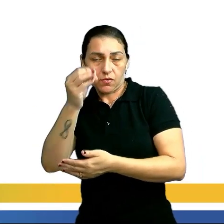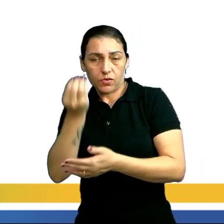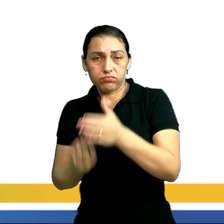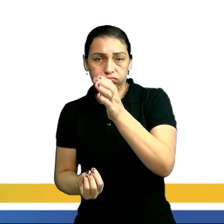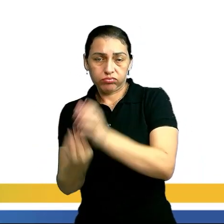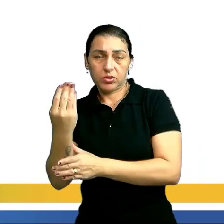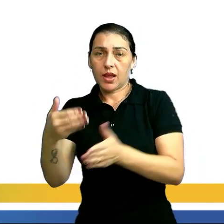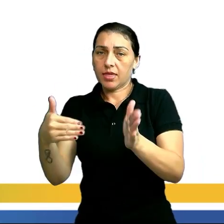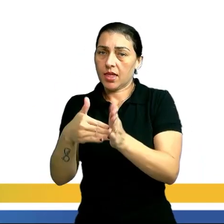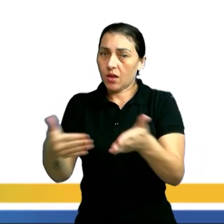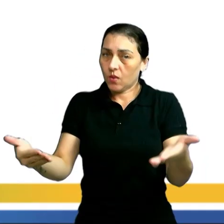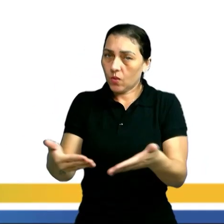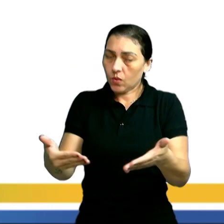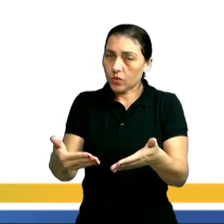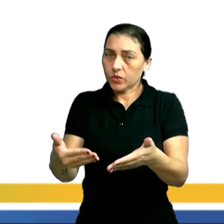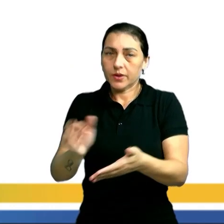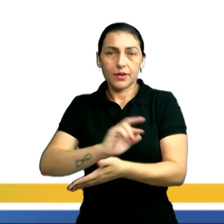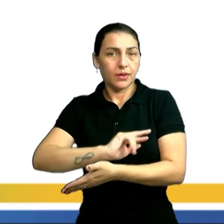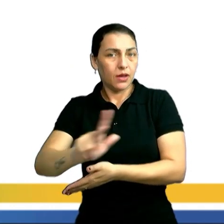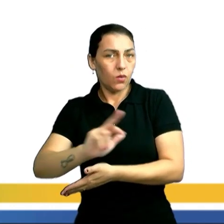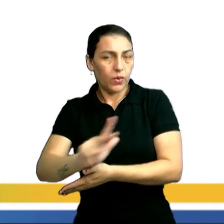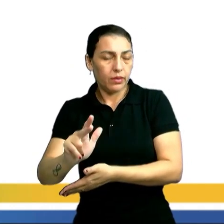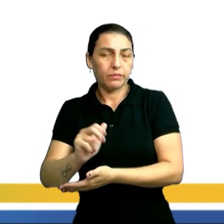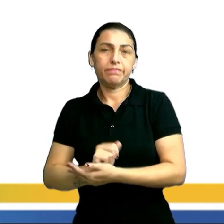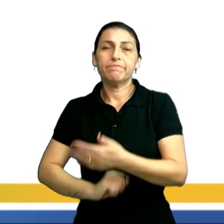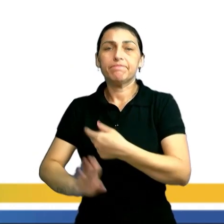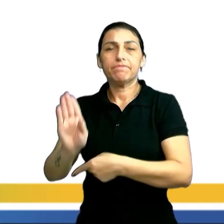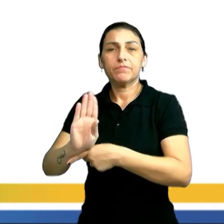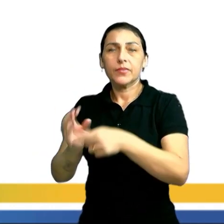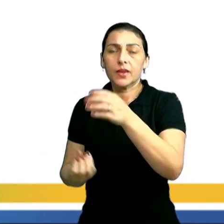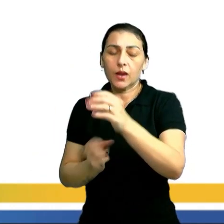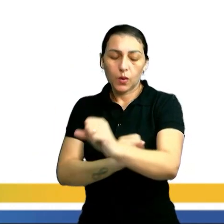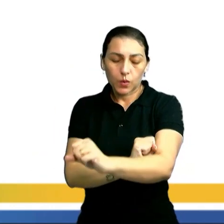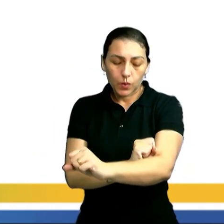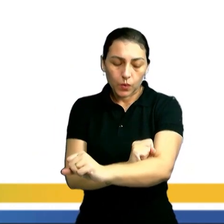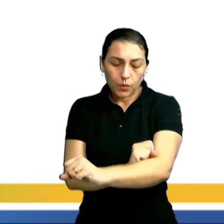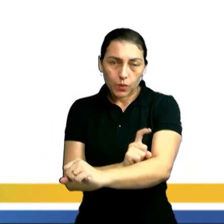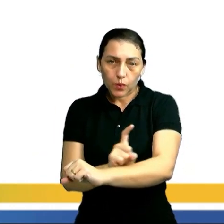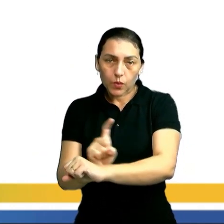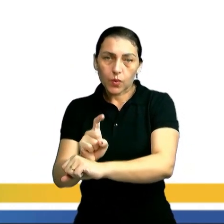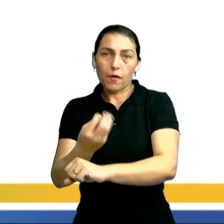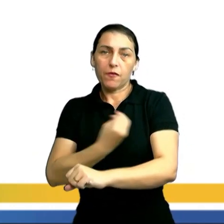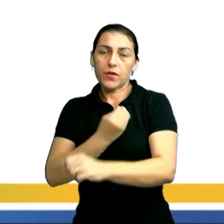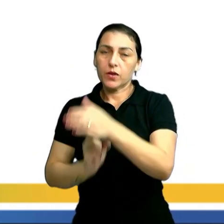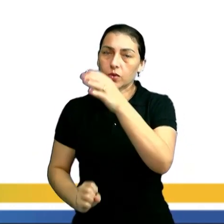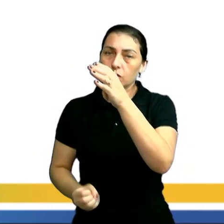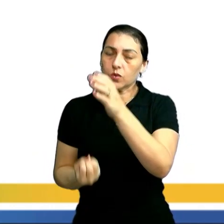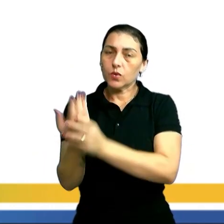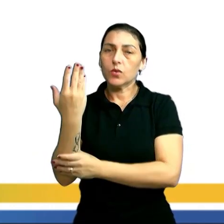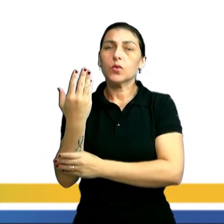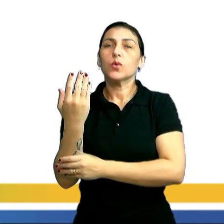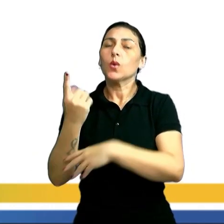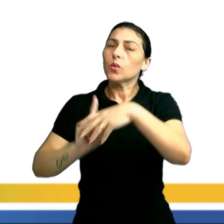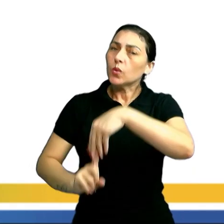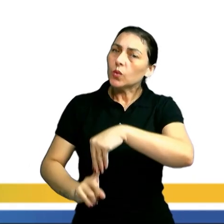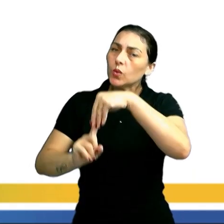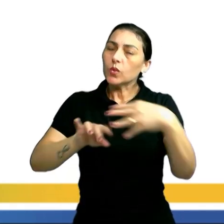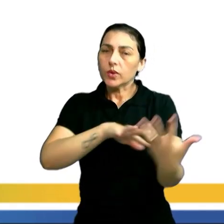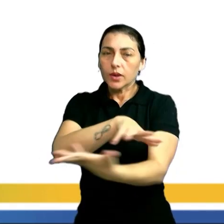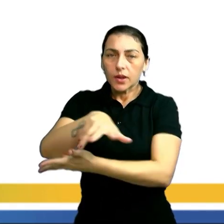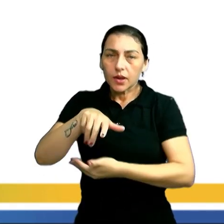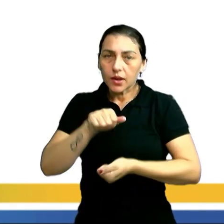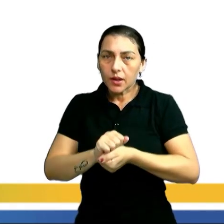assim como são até hoje? Não, né? A evolucionista, de que a vida surgiu de um evento único na